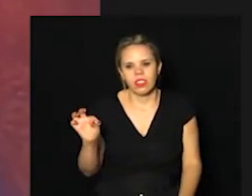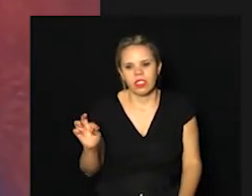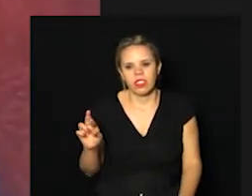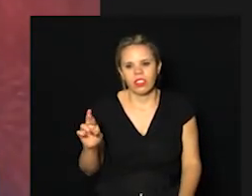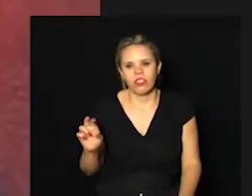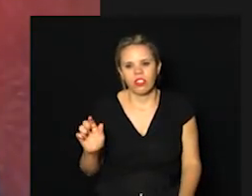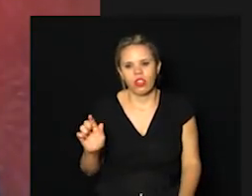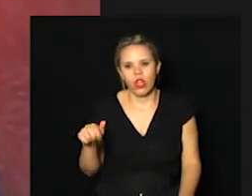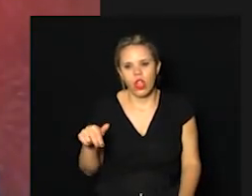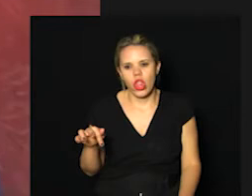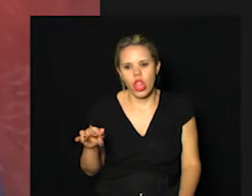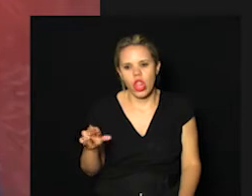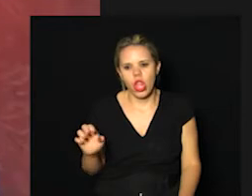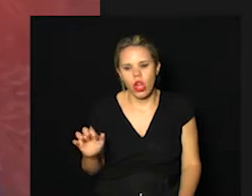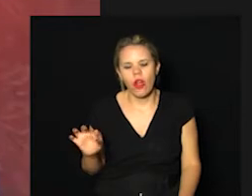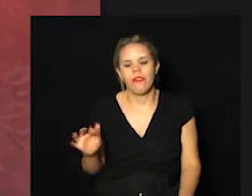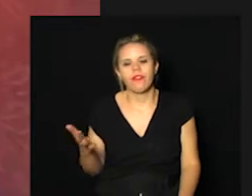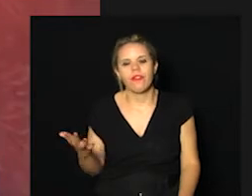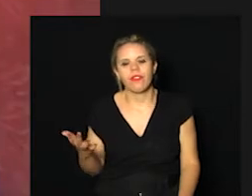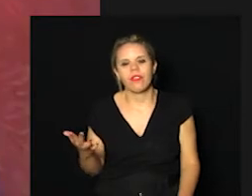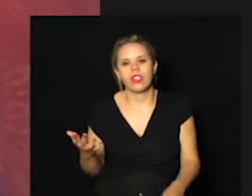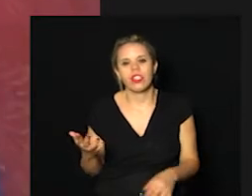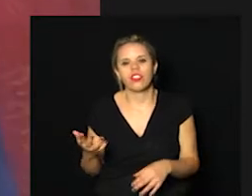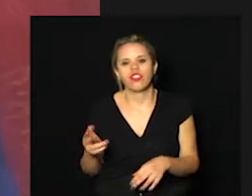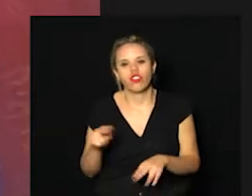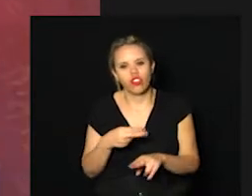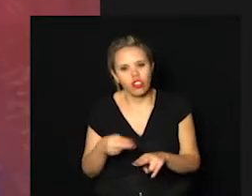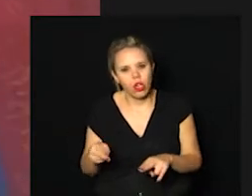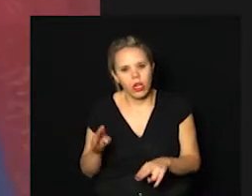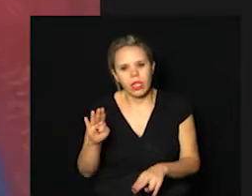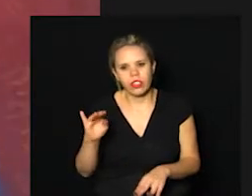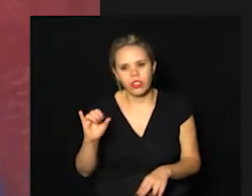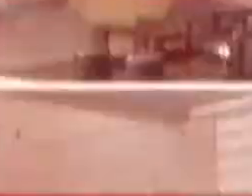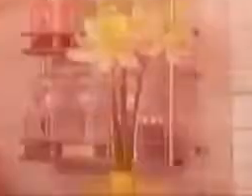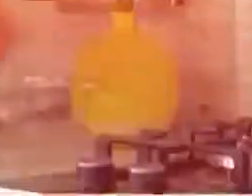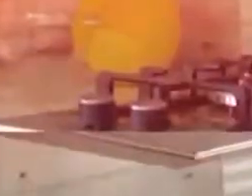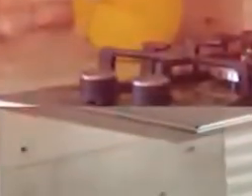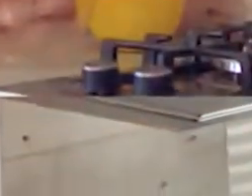de chocolate bis, e é super simples de fazer. Vamos ver.